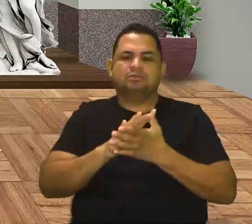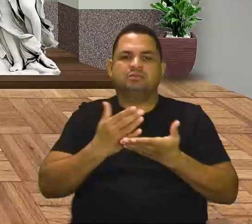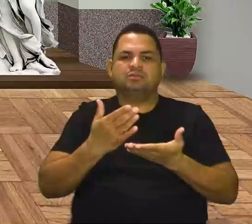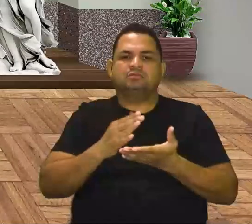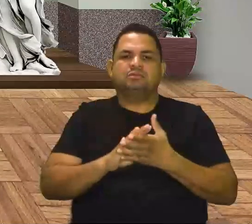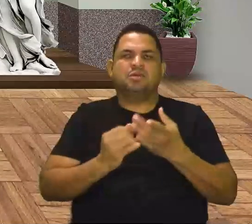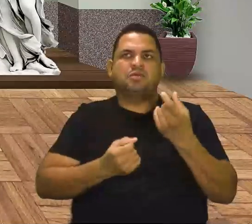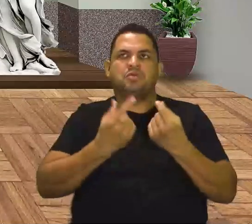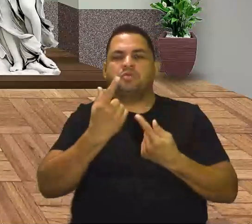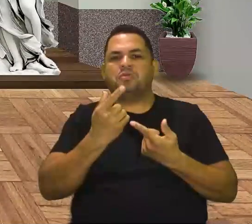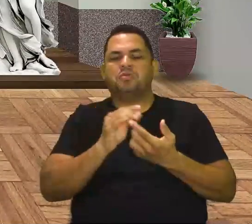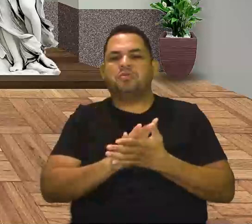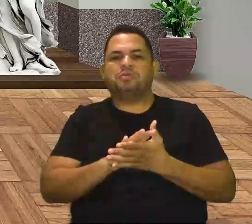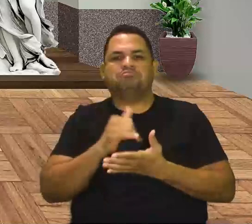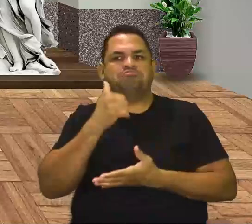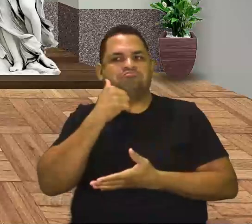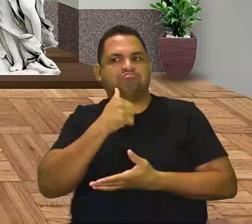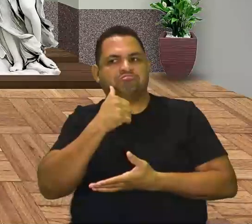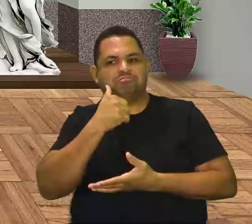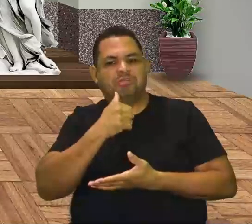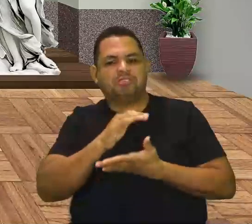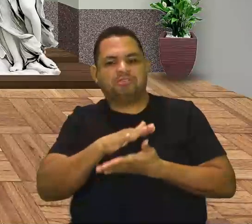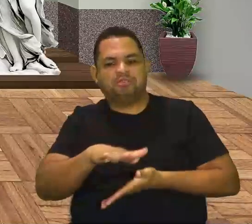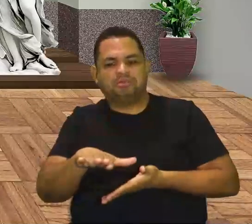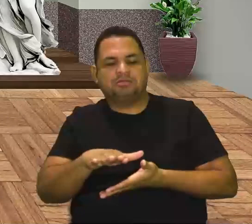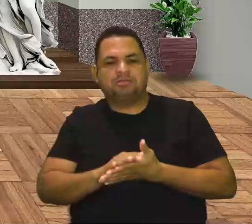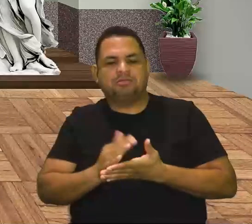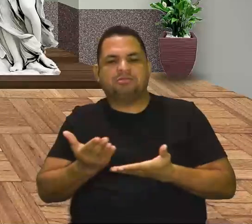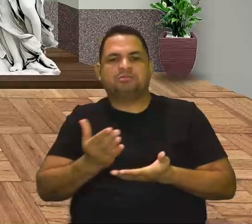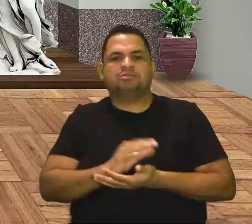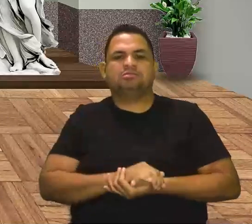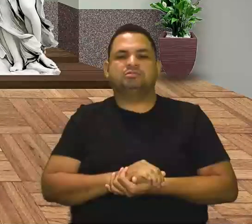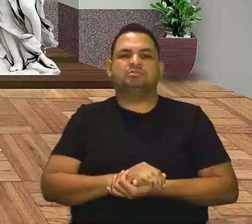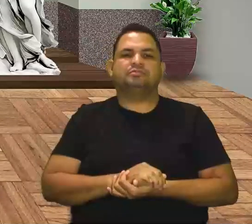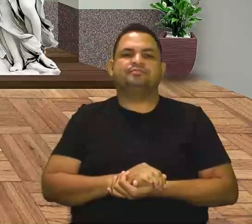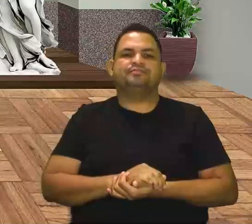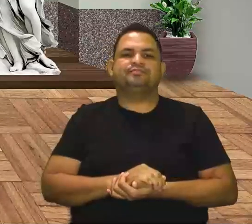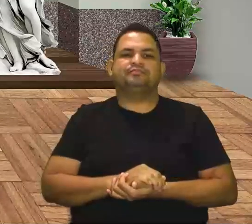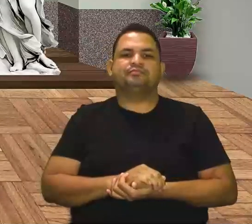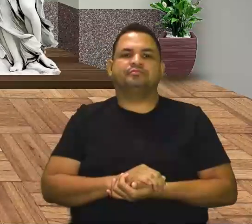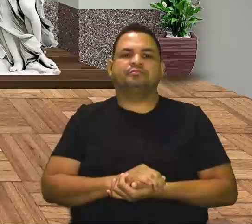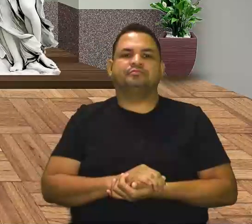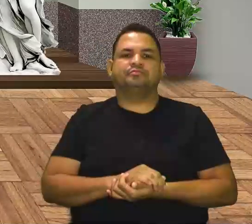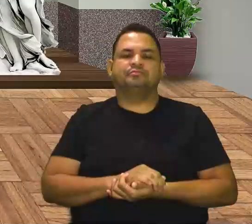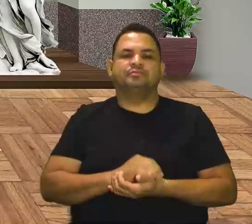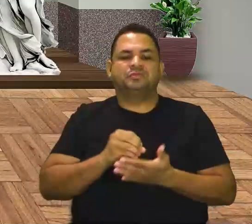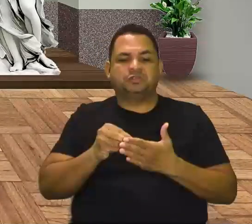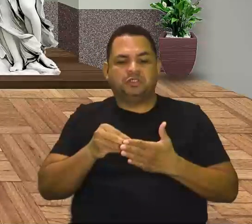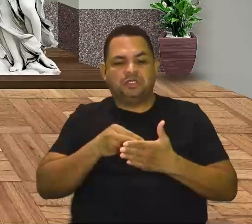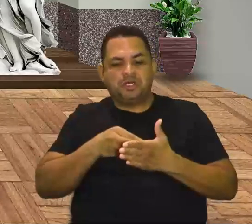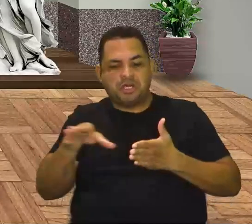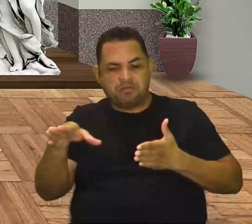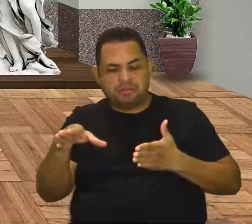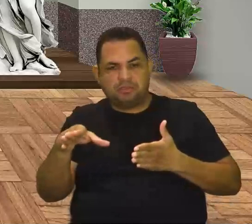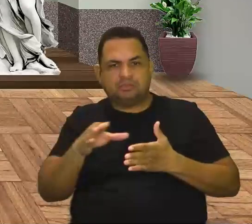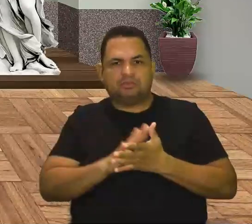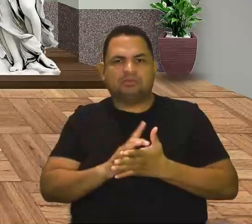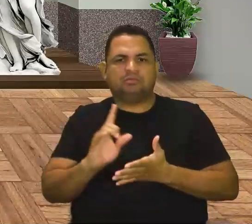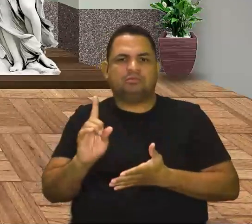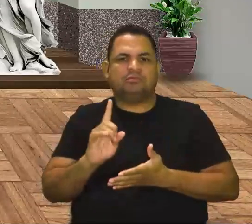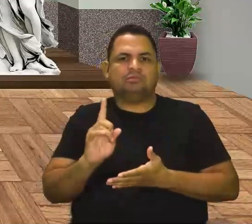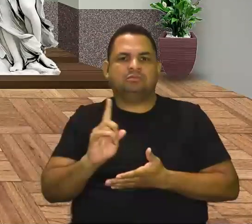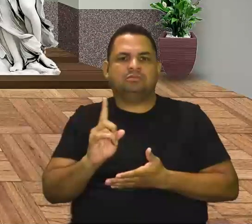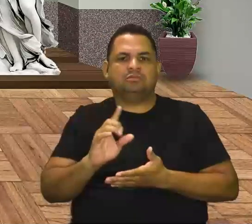poupadas, mas a maioria dos prisioneiros vão ser decapitados, vão ser eliminados. Não se